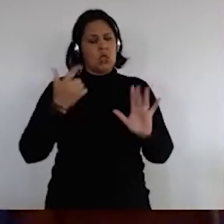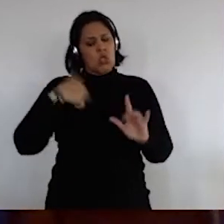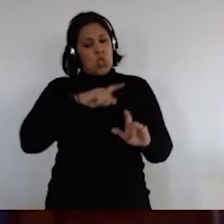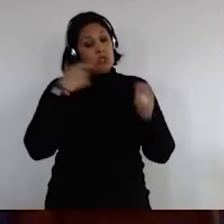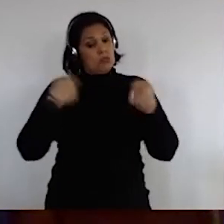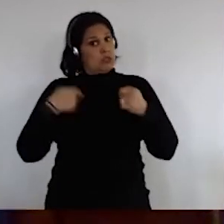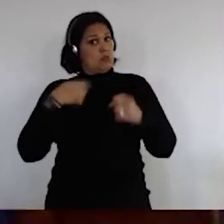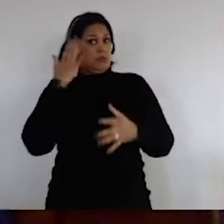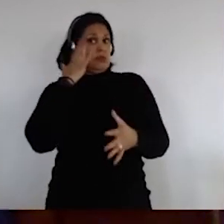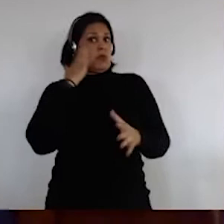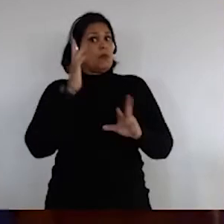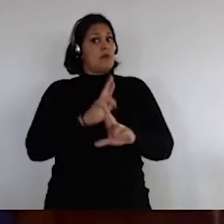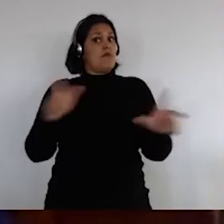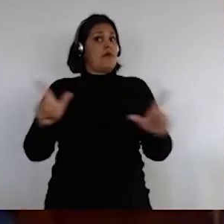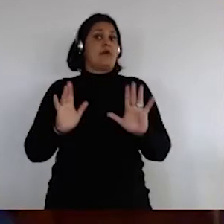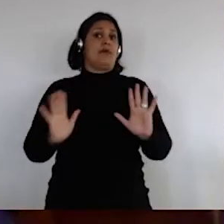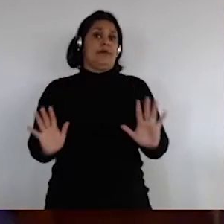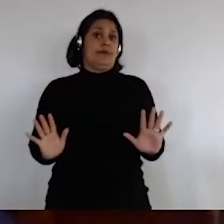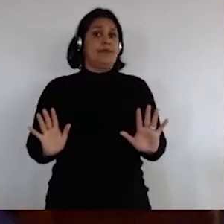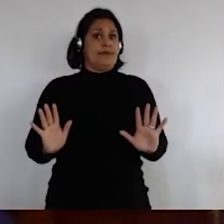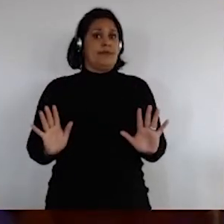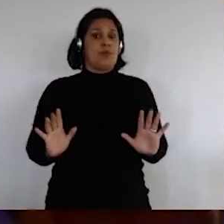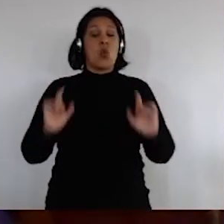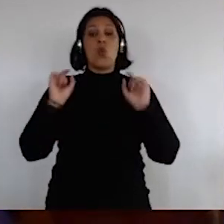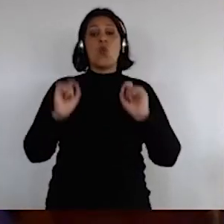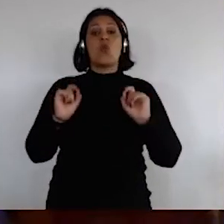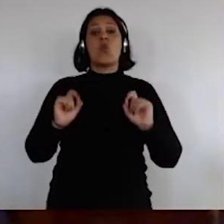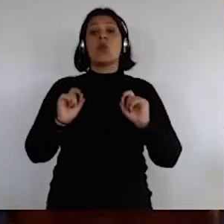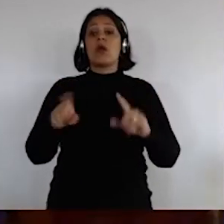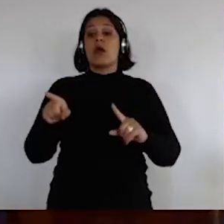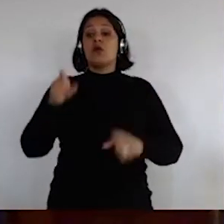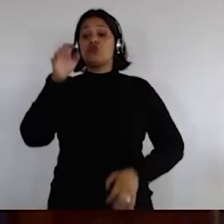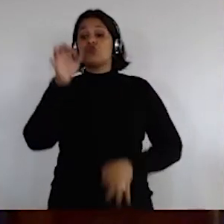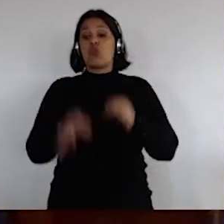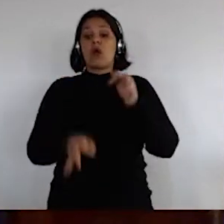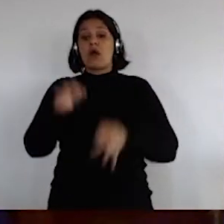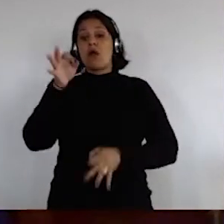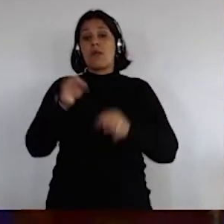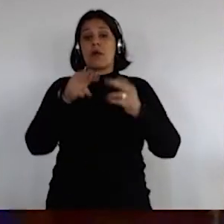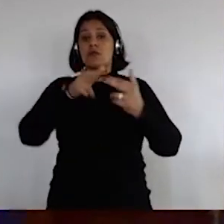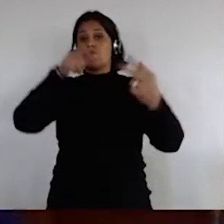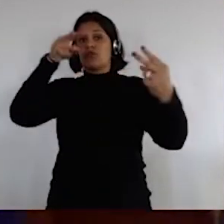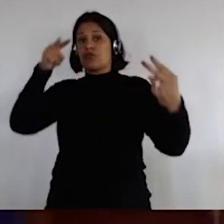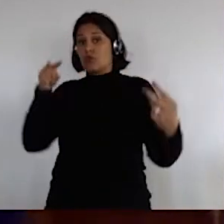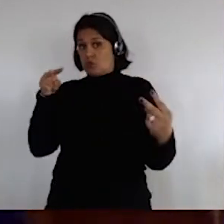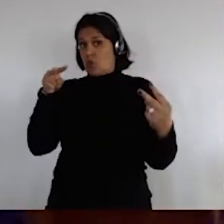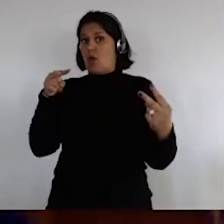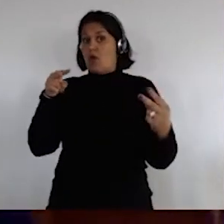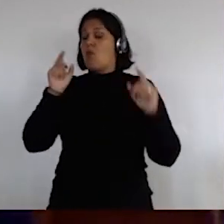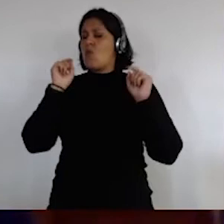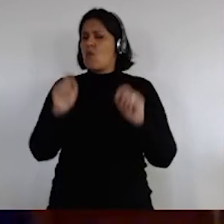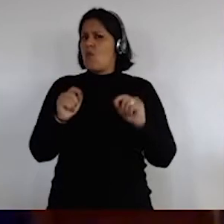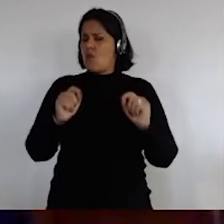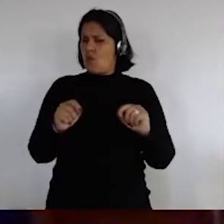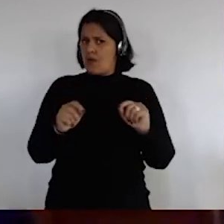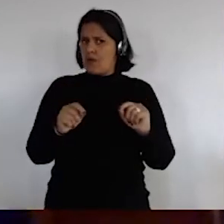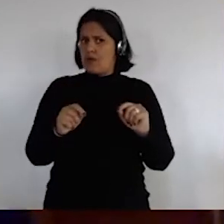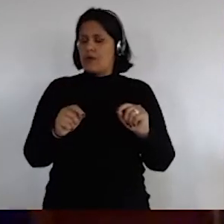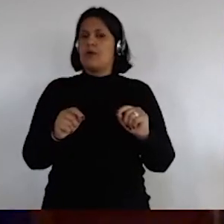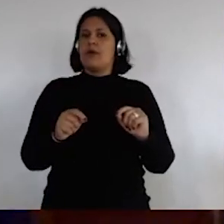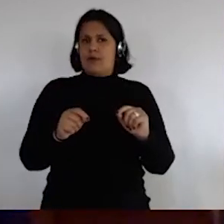uma distinção entre o que é um julgamento virtual e esta ideia de